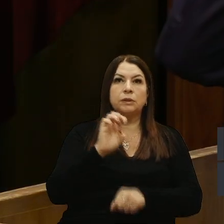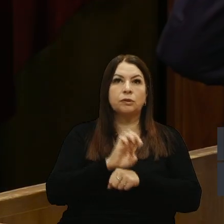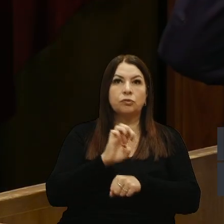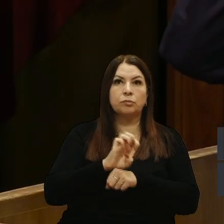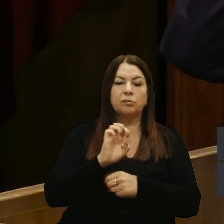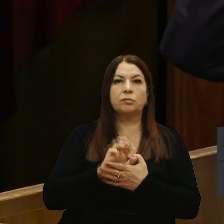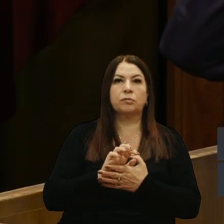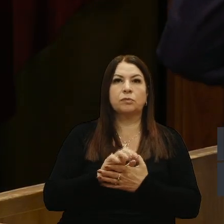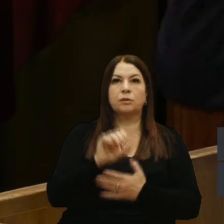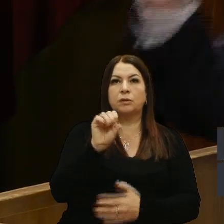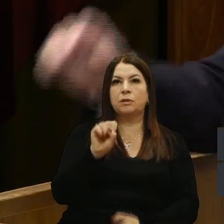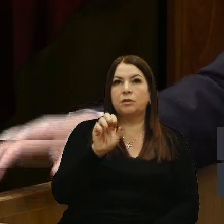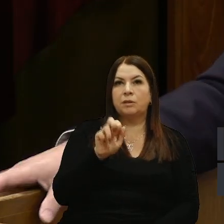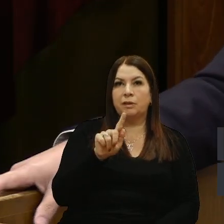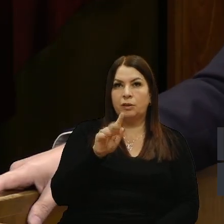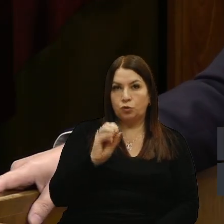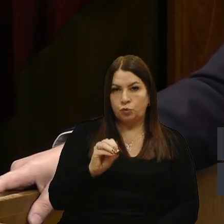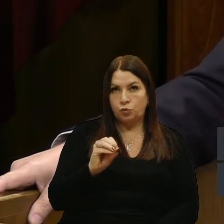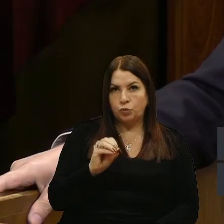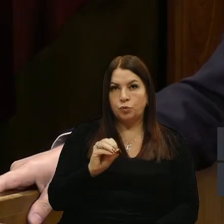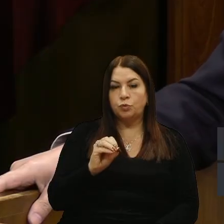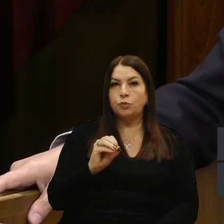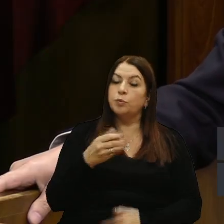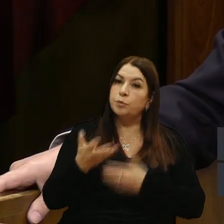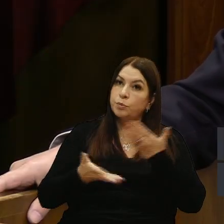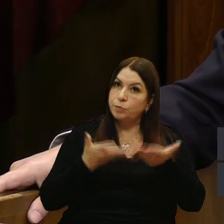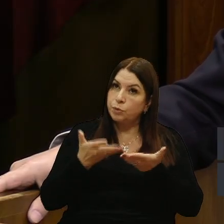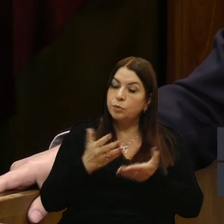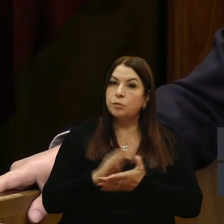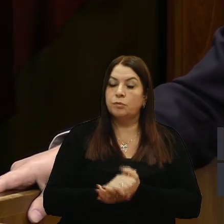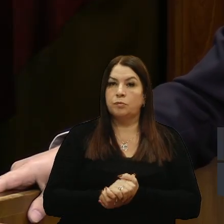estadual Sérgio Pérez, nos recepcionou